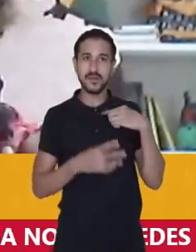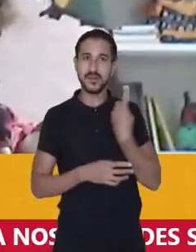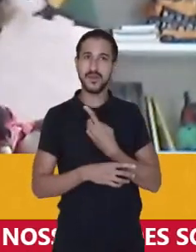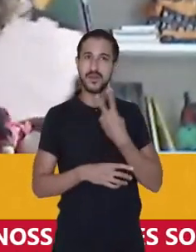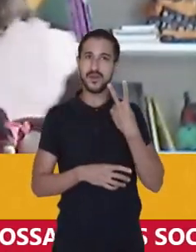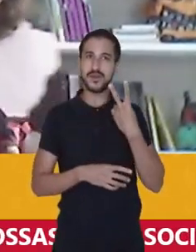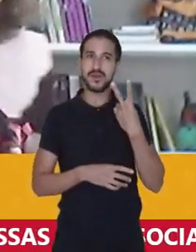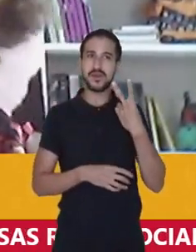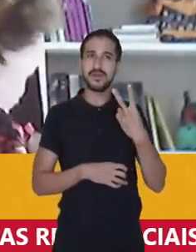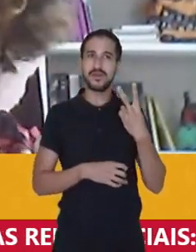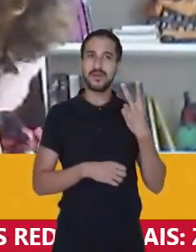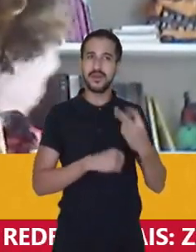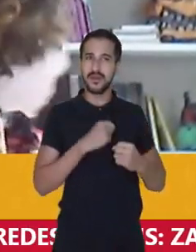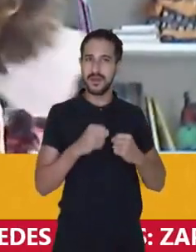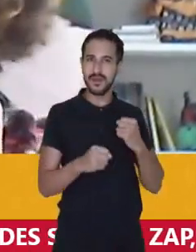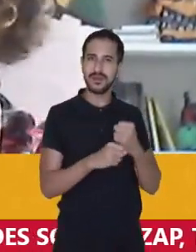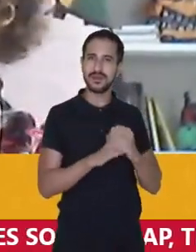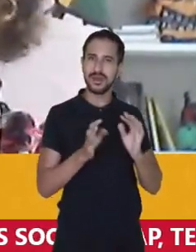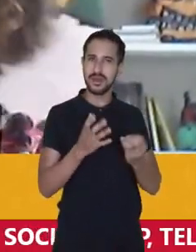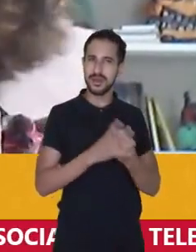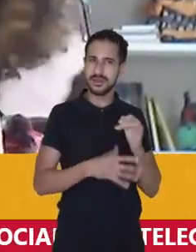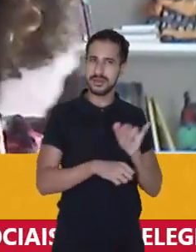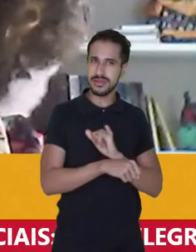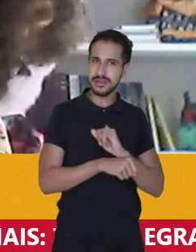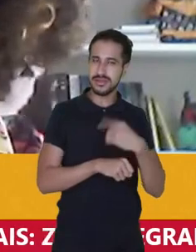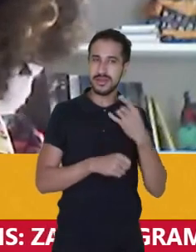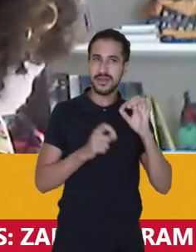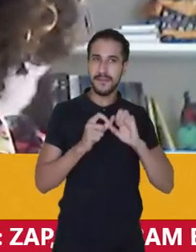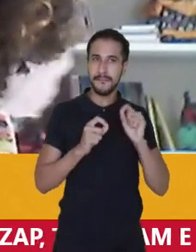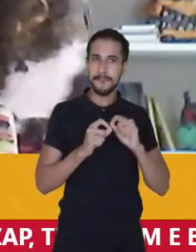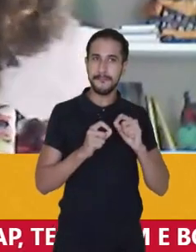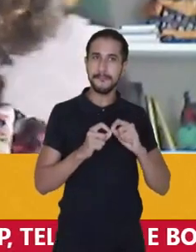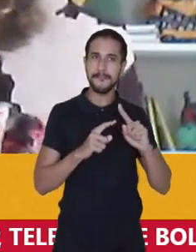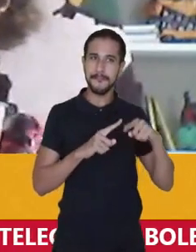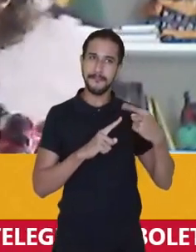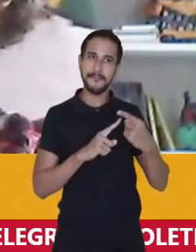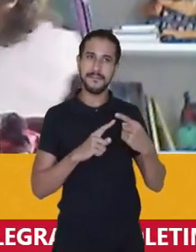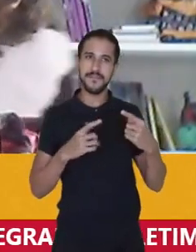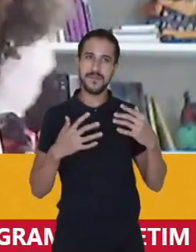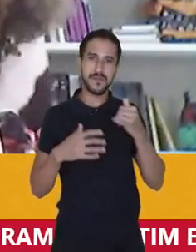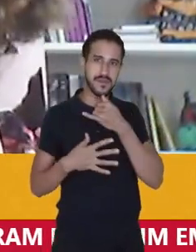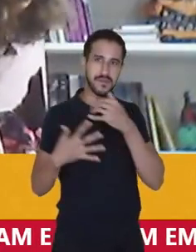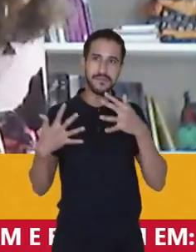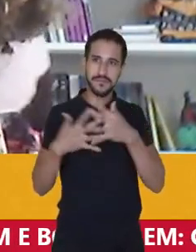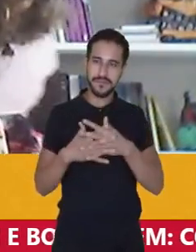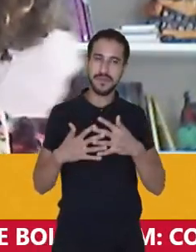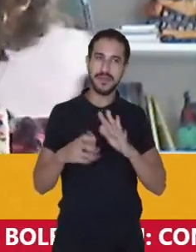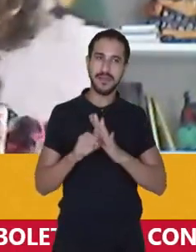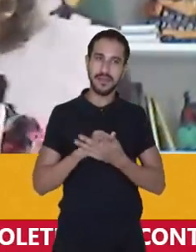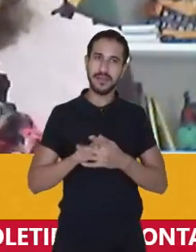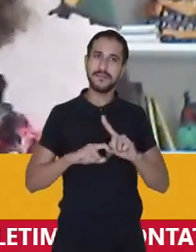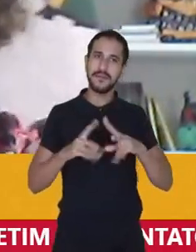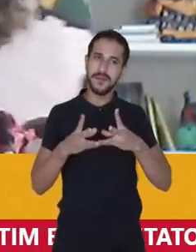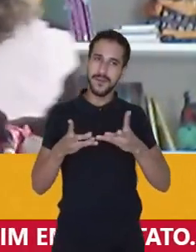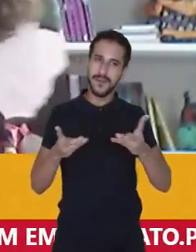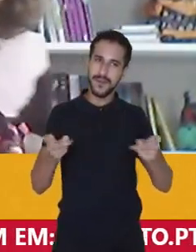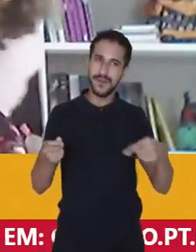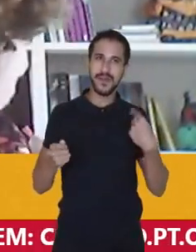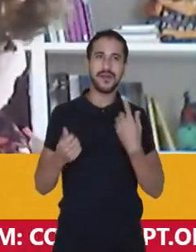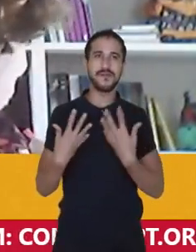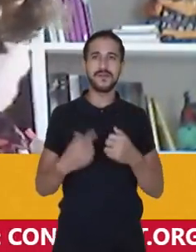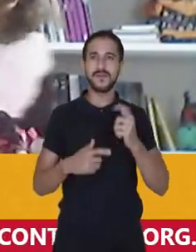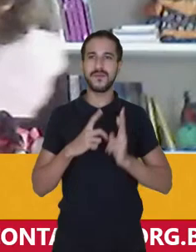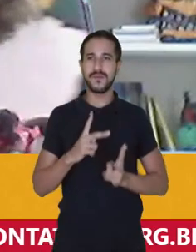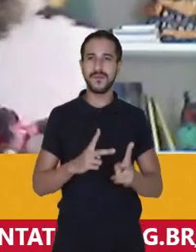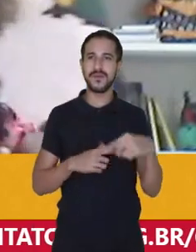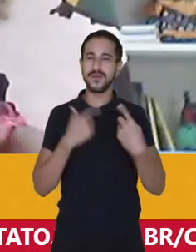anos planos para a gente tocar e, infelizmente, a pandemia atrapalhou, mas vai passar e a gente vai tocar nesses